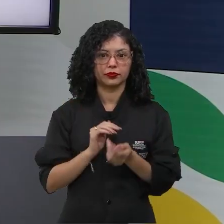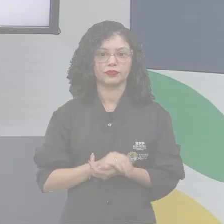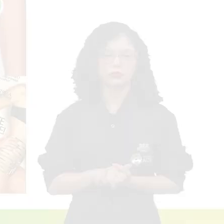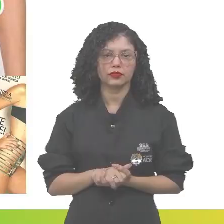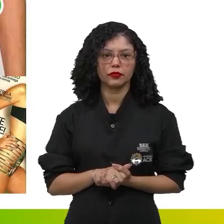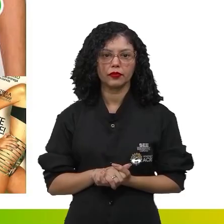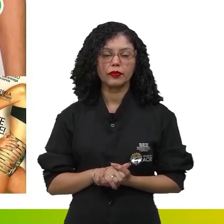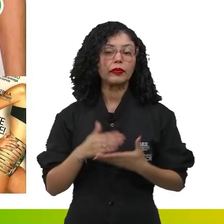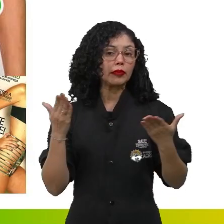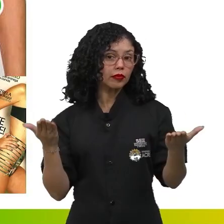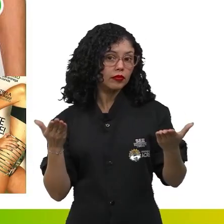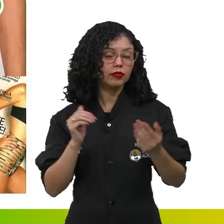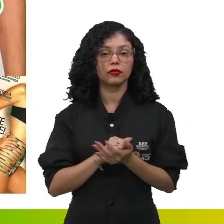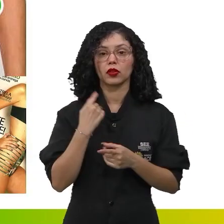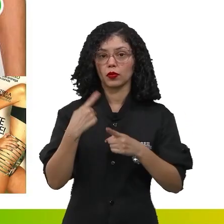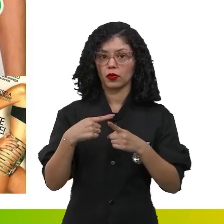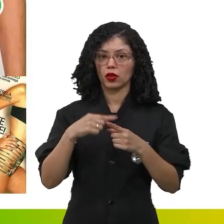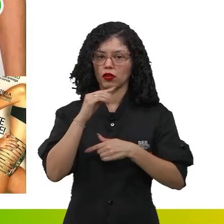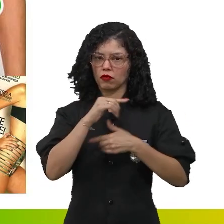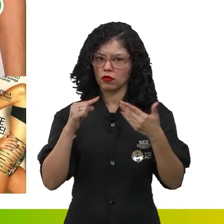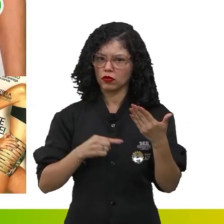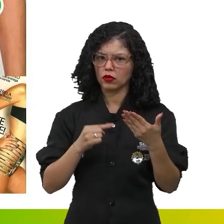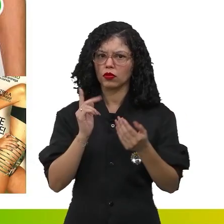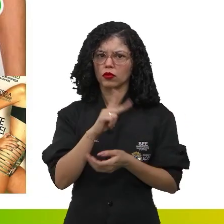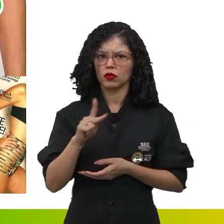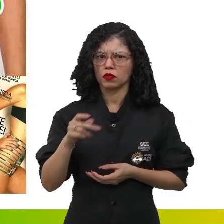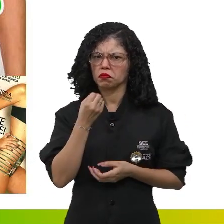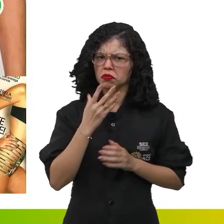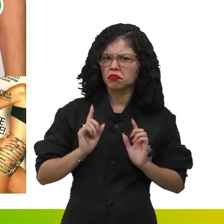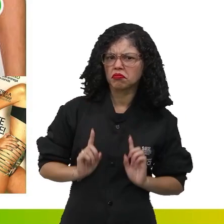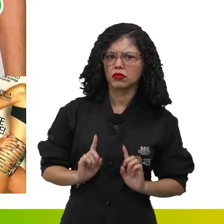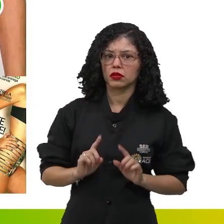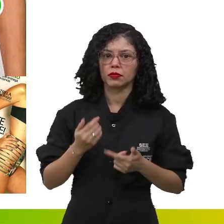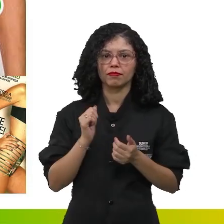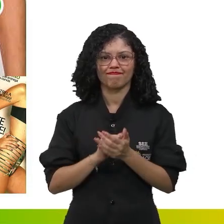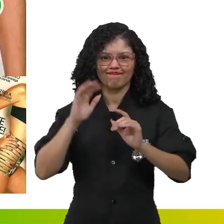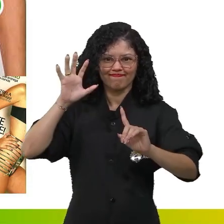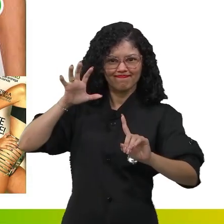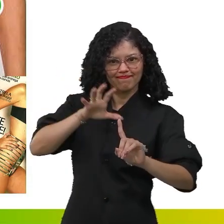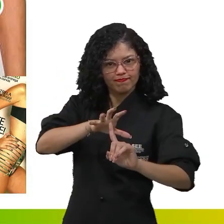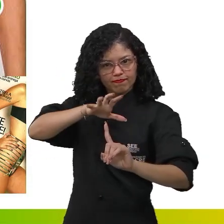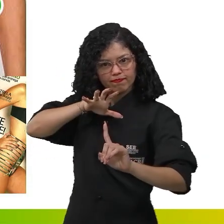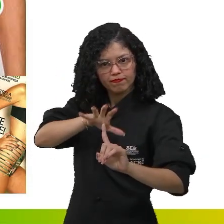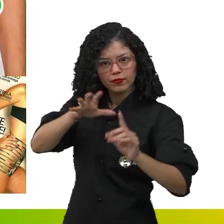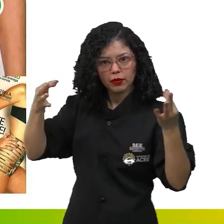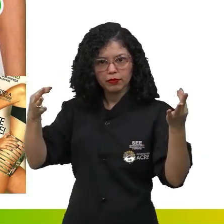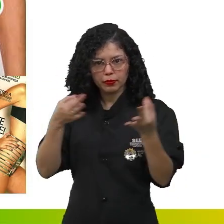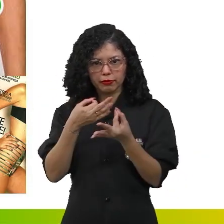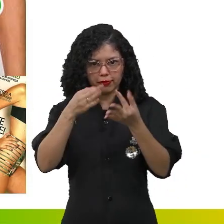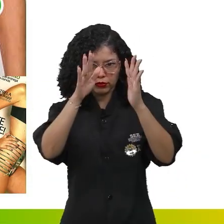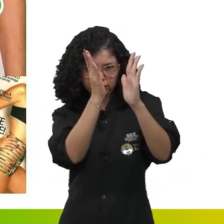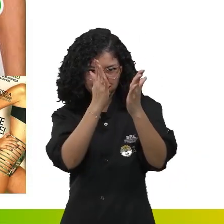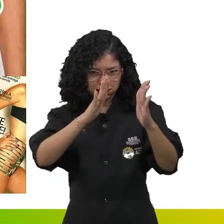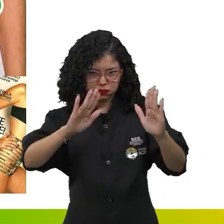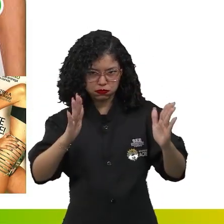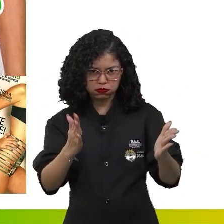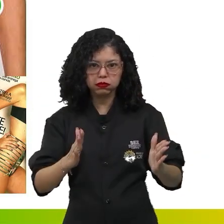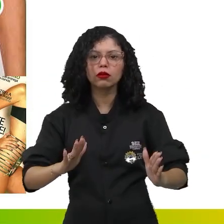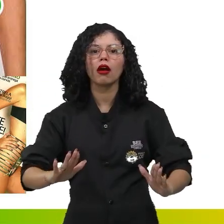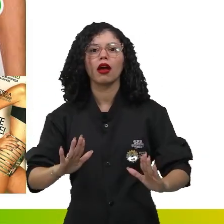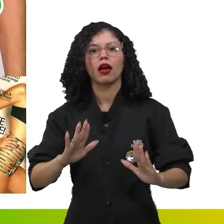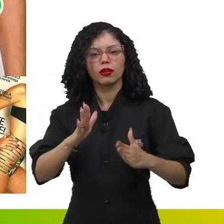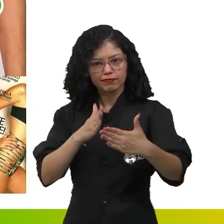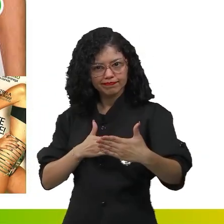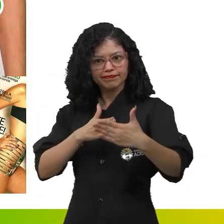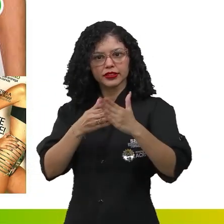avançar? Então por que a gente faz tudo isso, professor, se não é bom? Pela pressão do corpo perfeito. Então, ó, normalmente a mídia exerce um